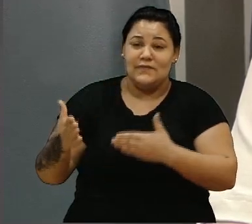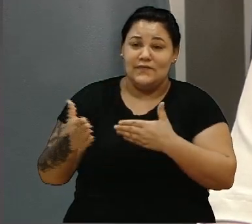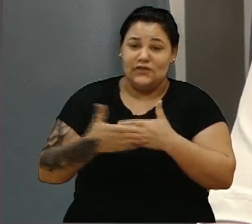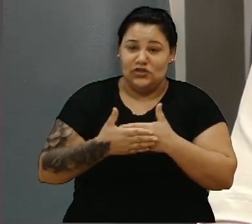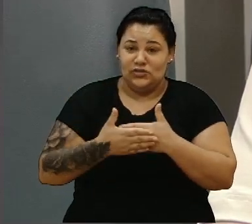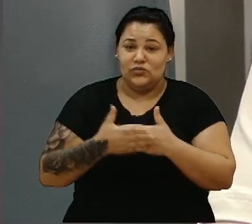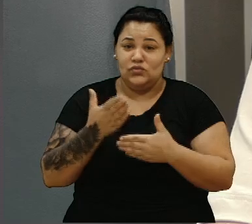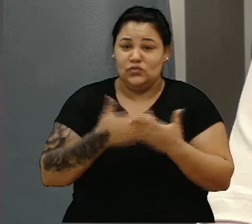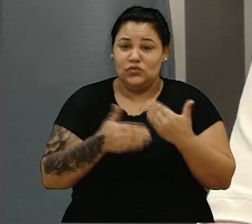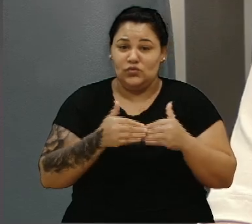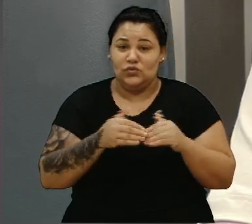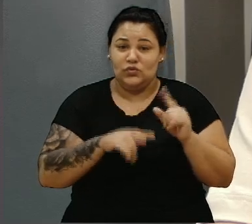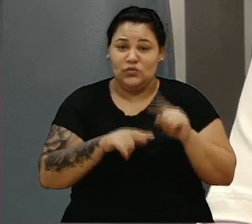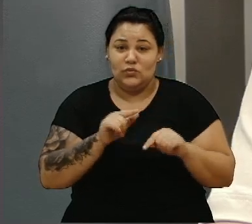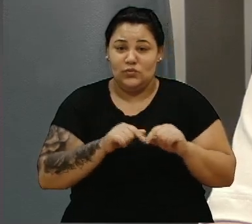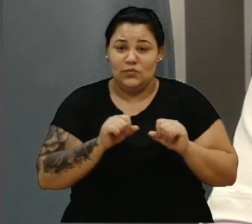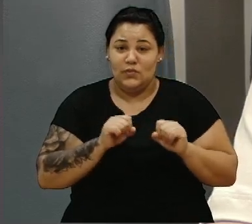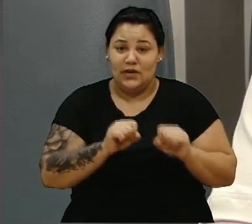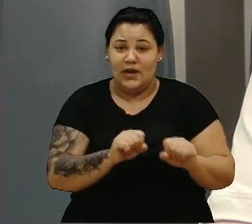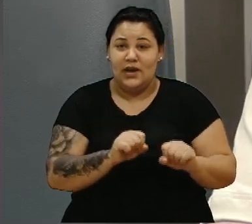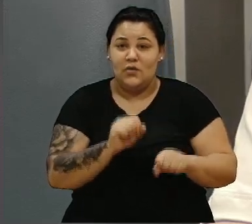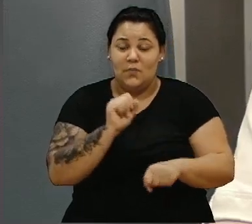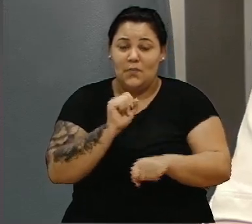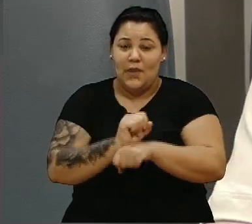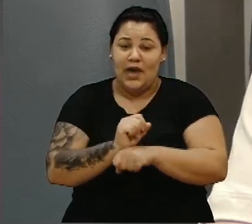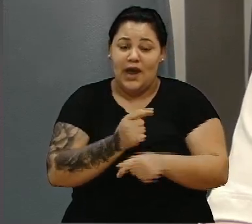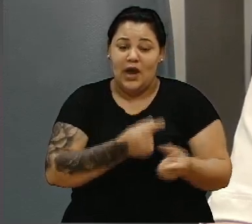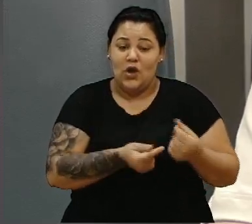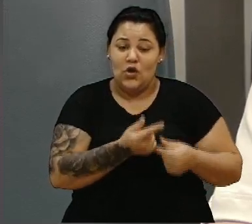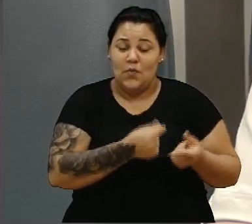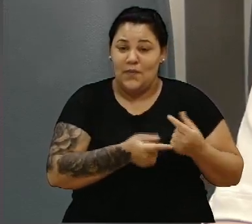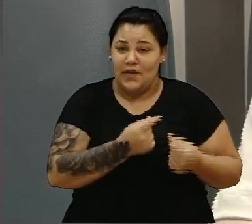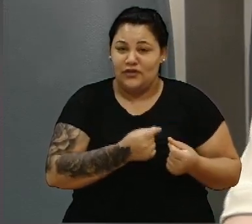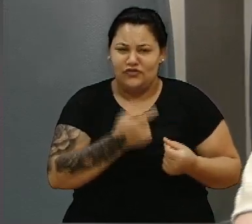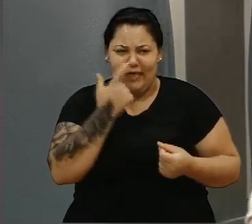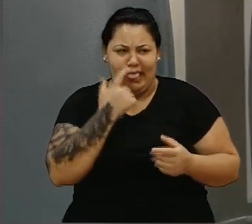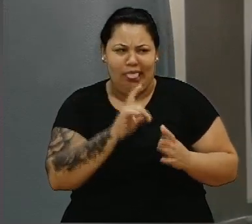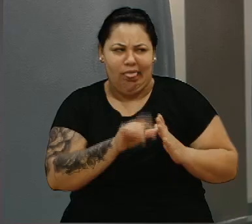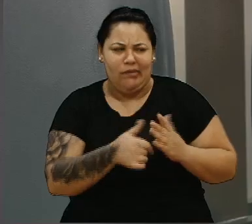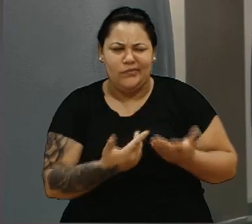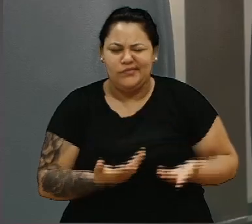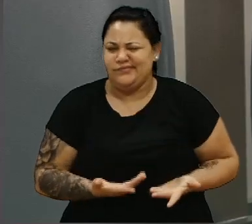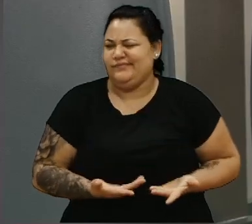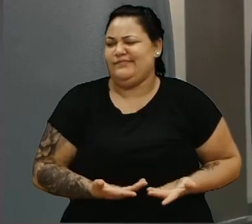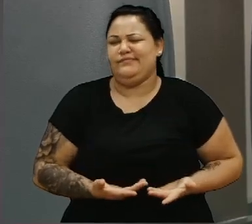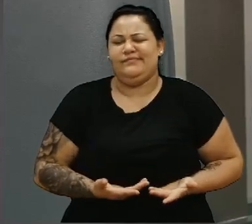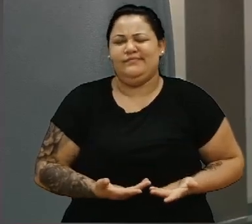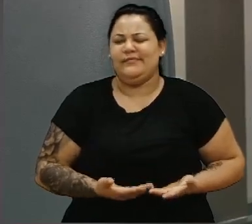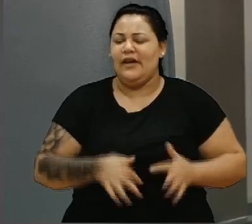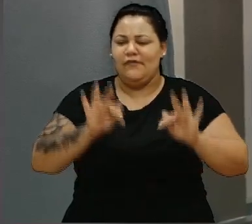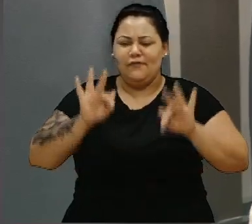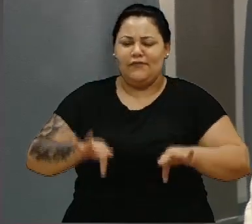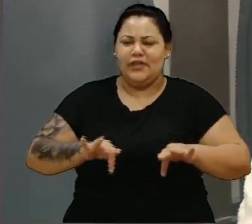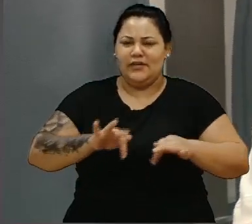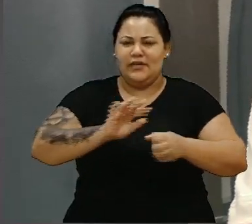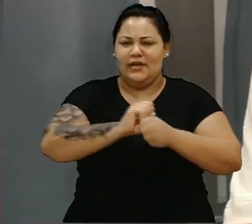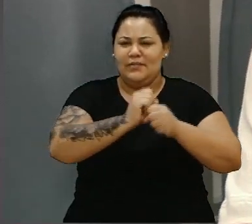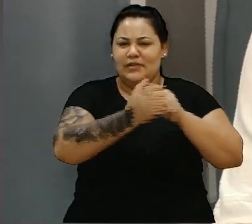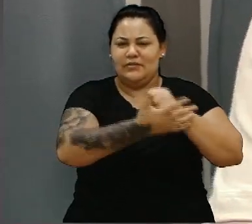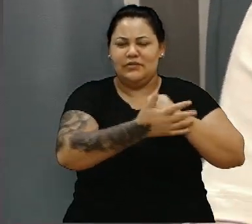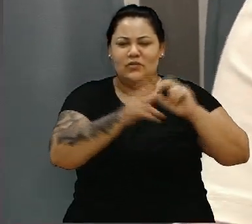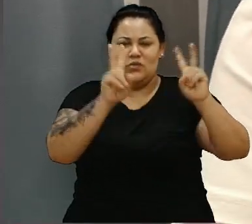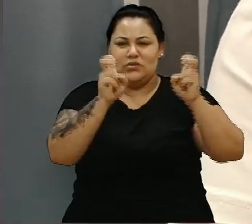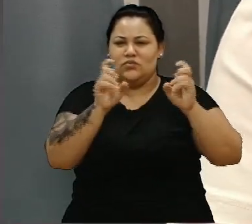os mercados, né, parar a economia, hashtag economia a gente vê depois, iria funcionar, iria acabar a pandemia e o assunto iria estar